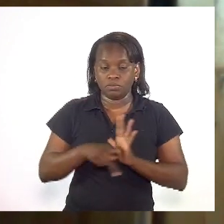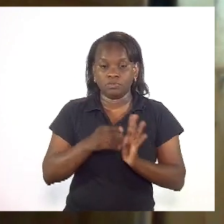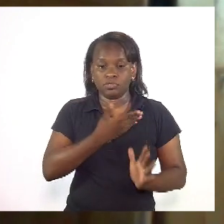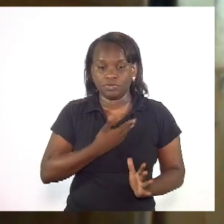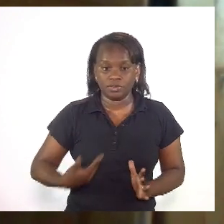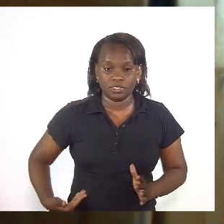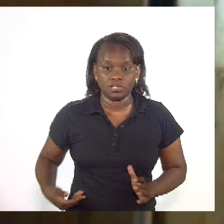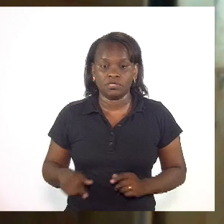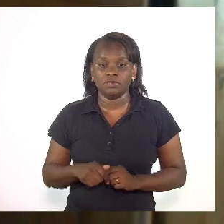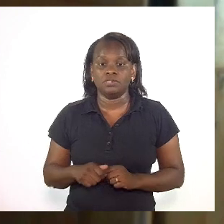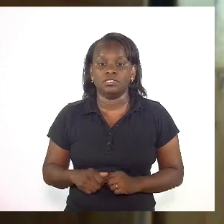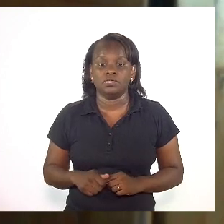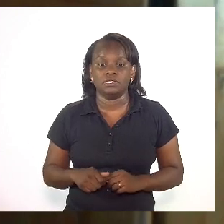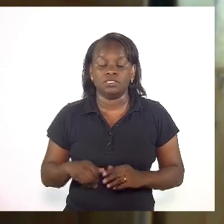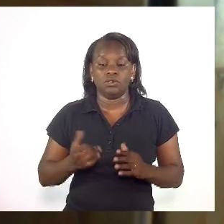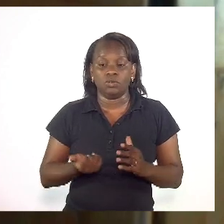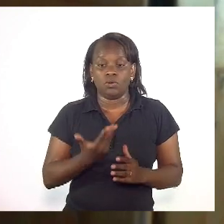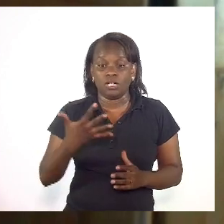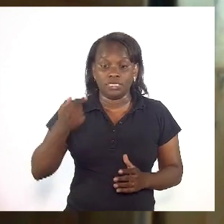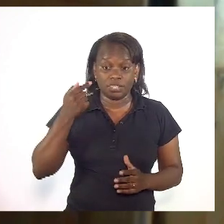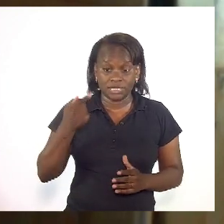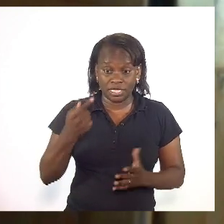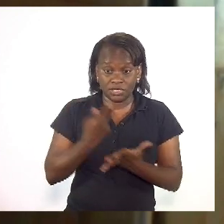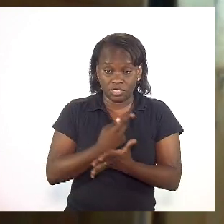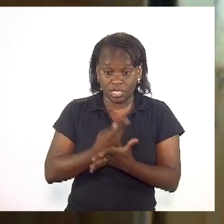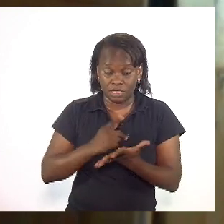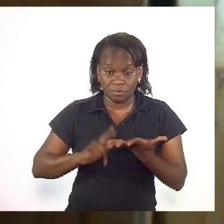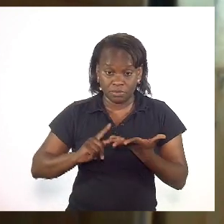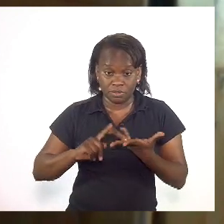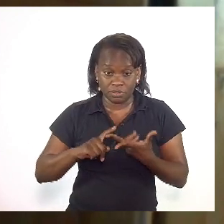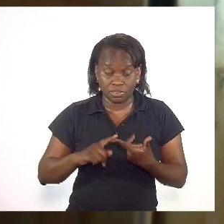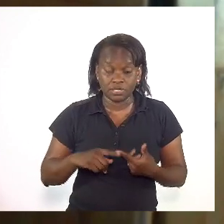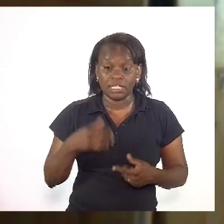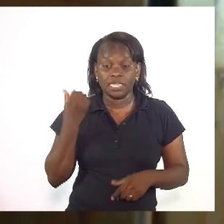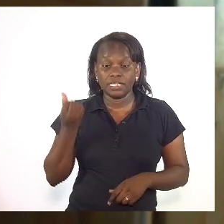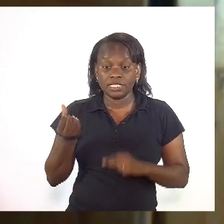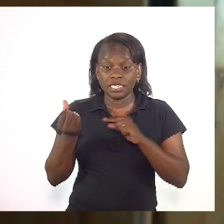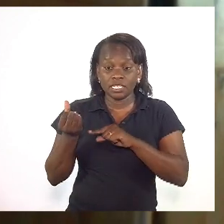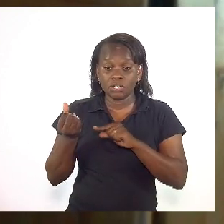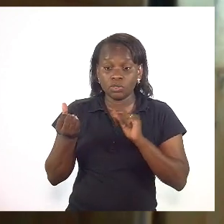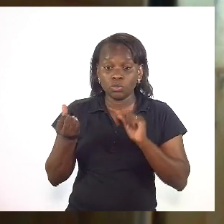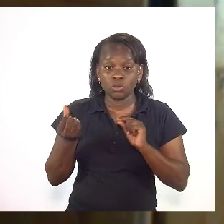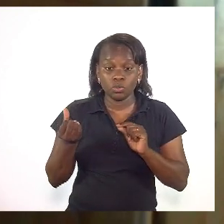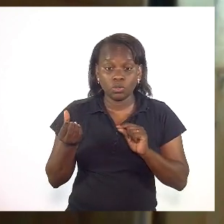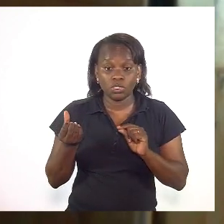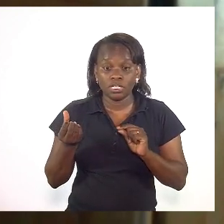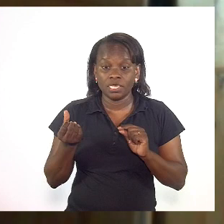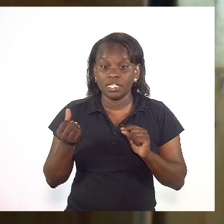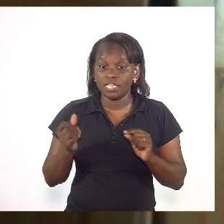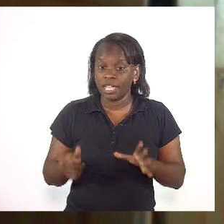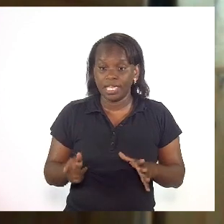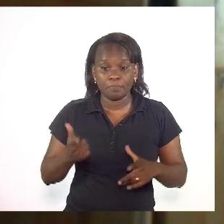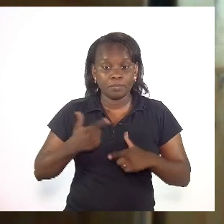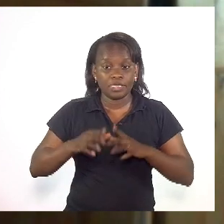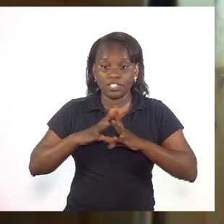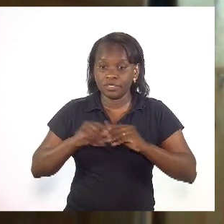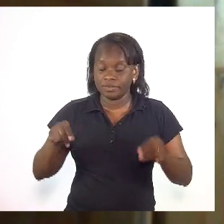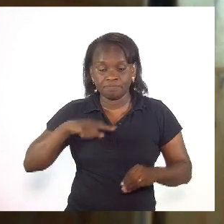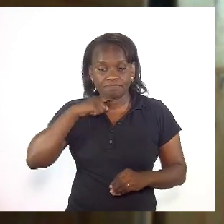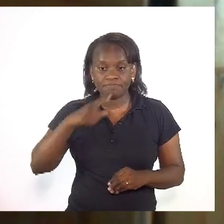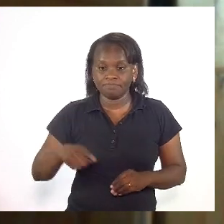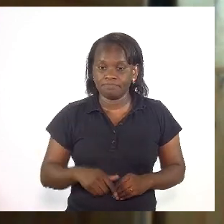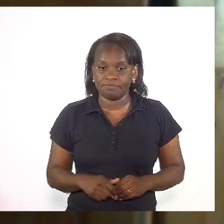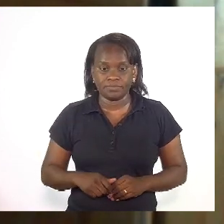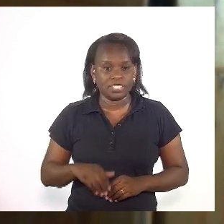governo. Das 7 irregularidades, 6 são insanáveis.